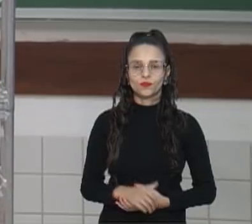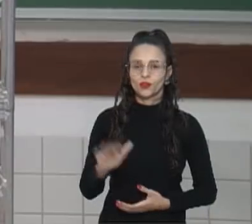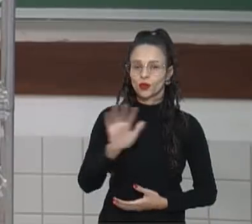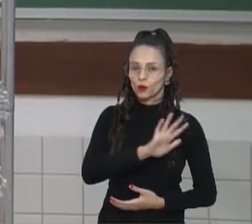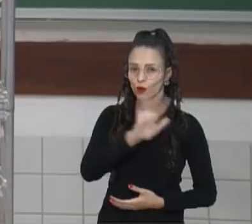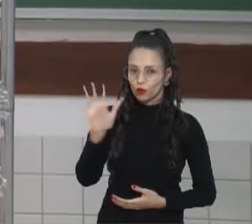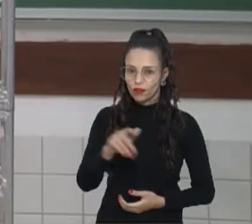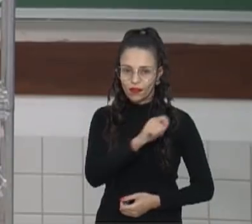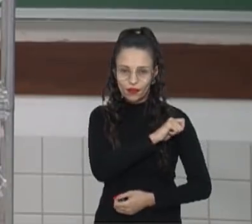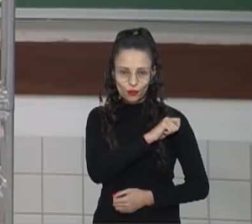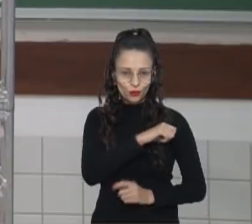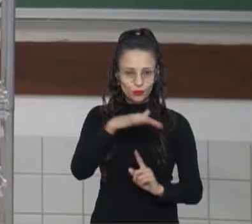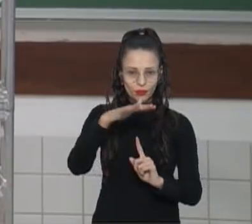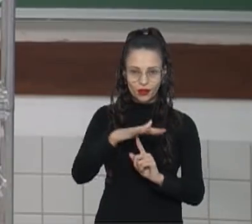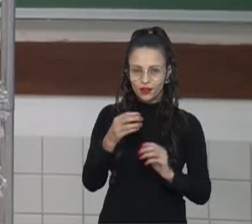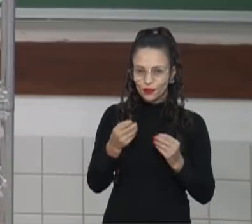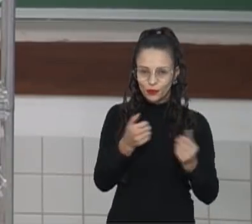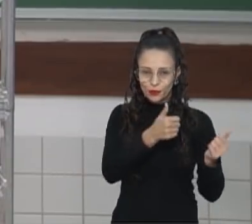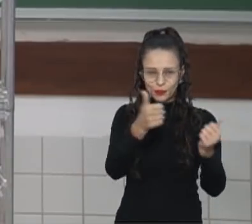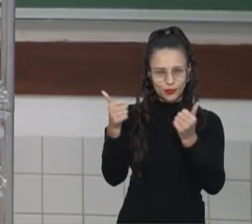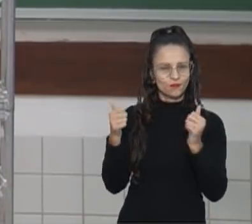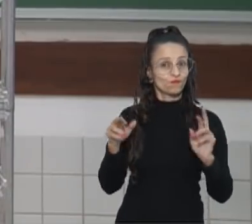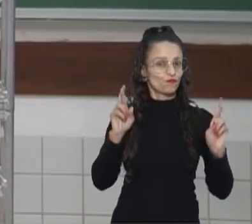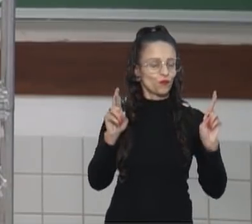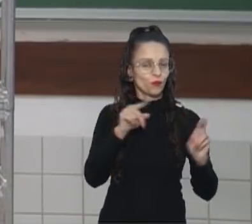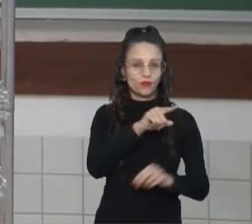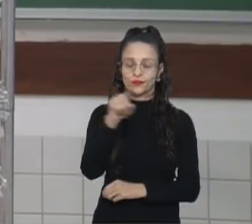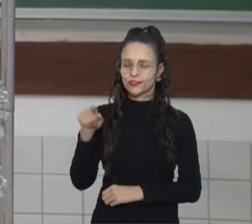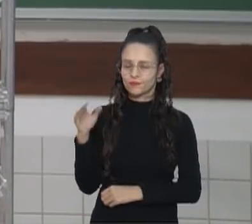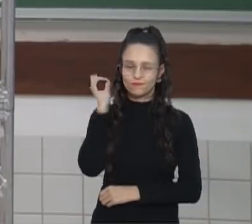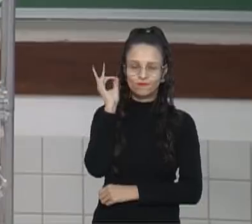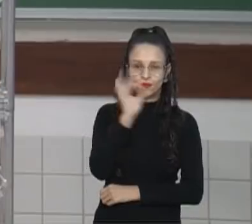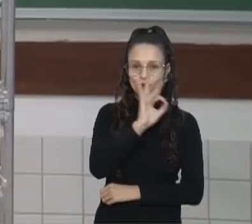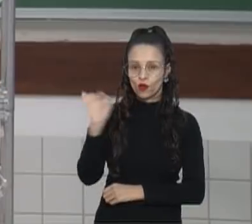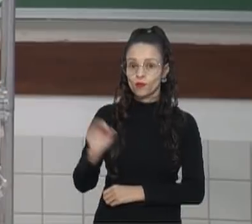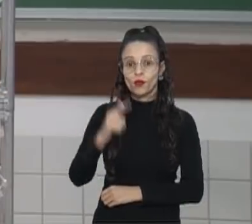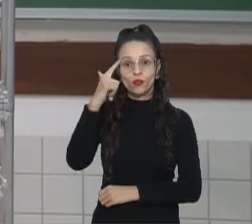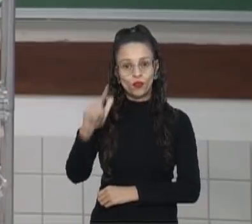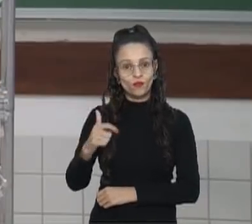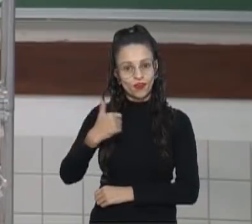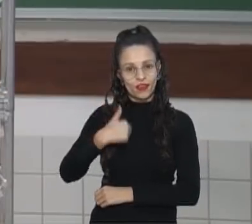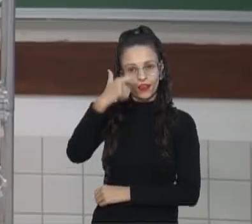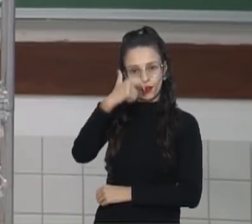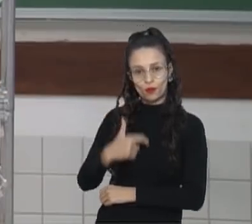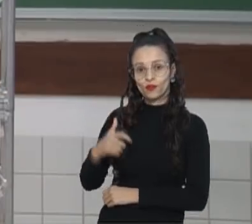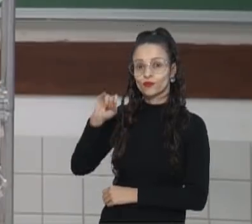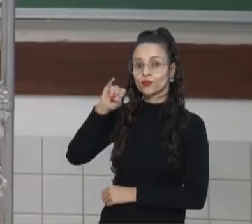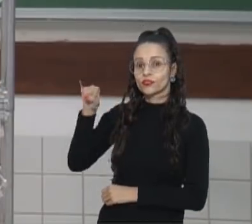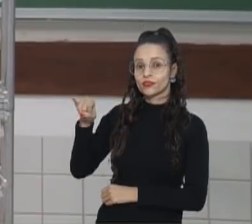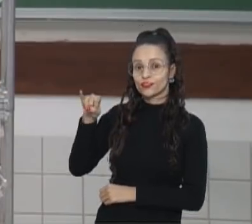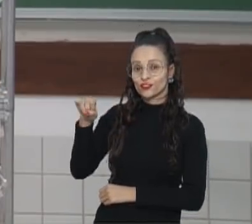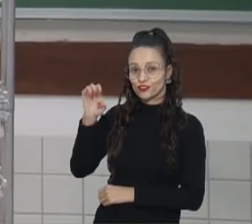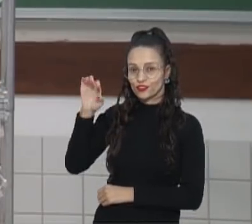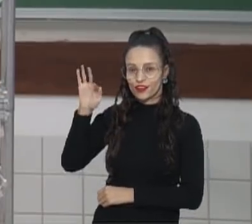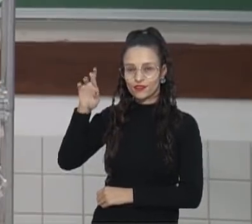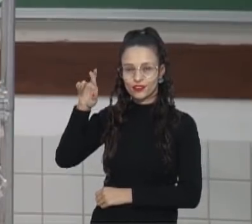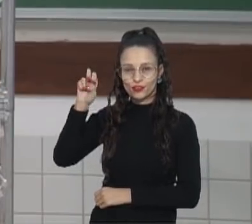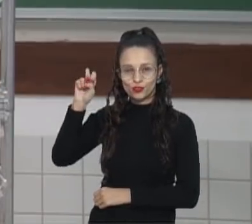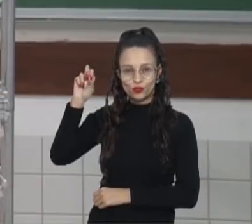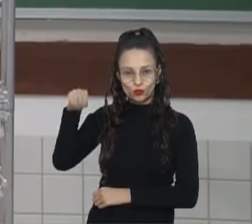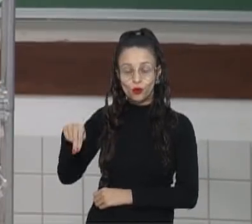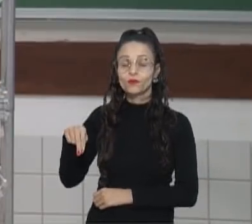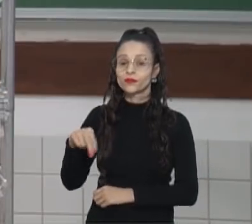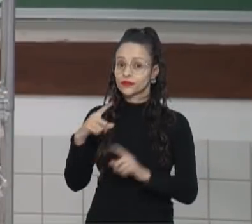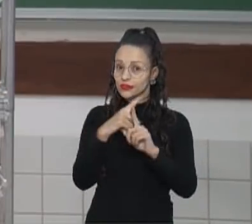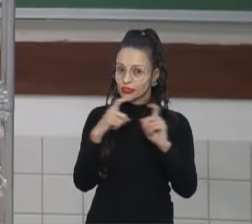Olá, alunos do Paraná, tudo bem com vocês? Desejo que estejam todos ótimos. Novamente aqui eu, professor Jefferson, Ciências, interpretando